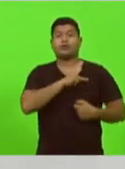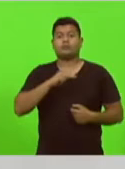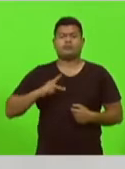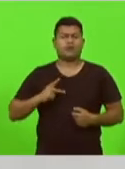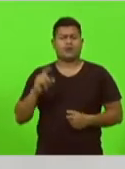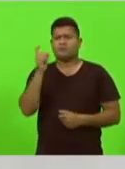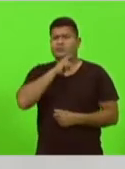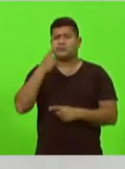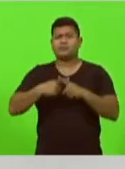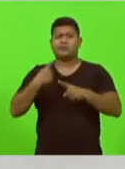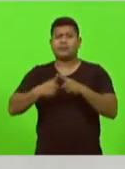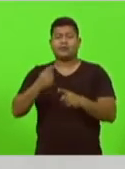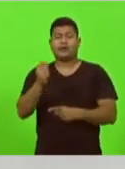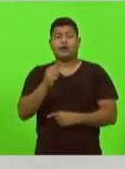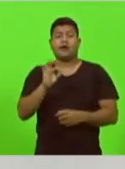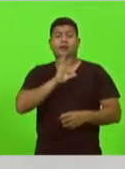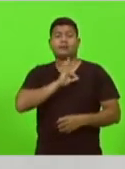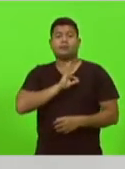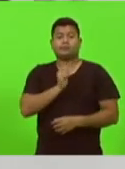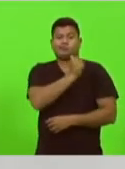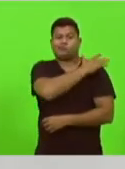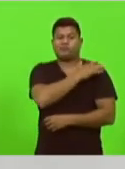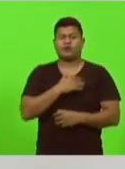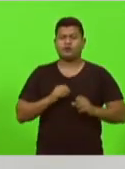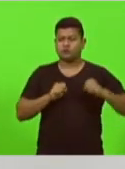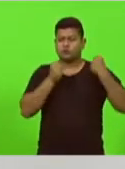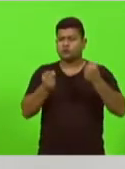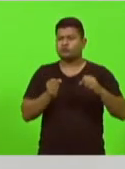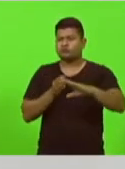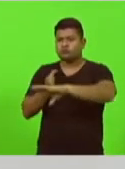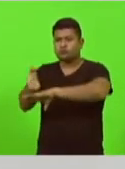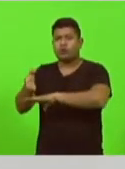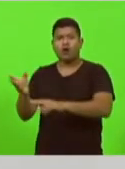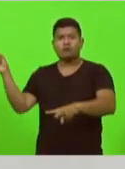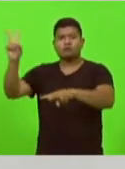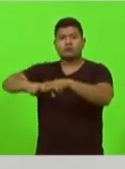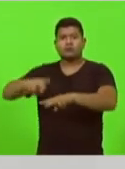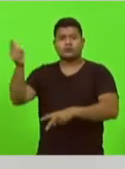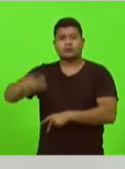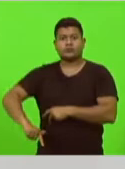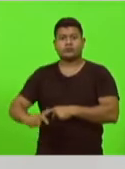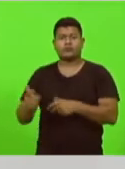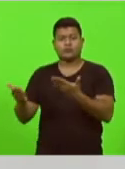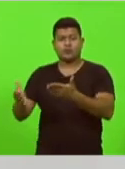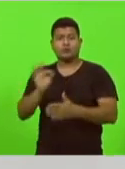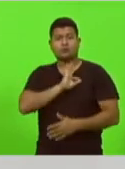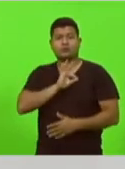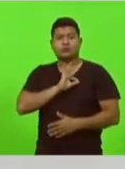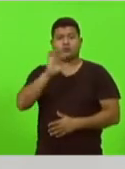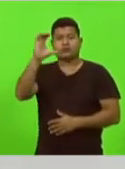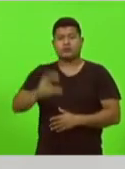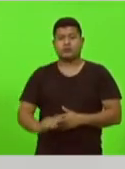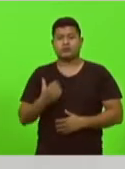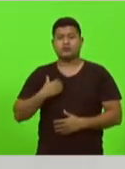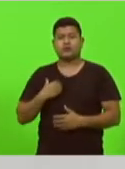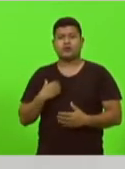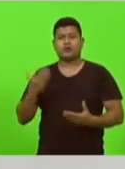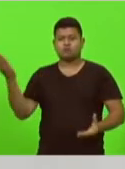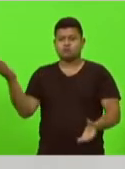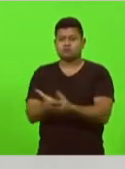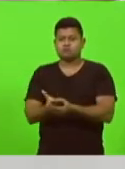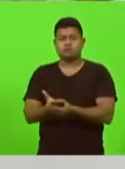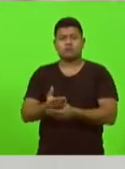militar, presidente, fez sua parte, ela recolheu o indivíduo, a polícia civil fez a parte dela, ela deu encaminhamento ao